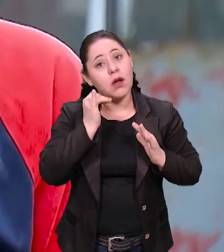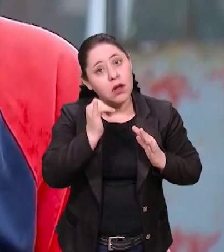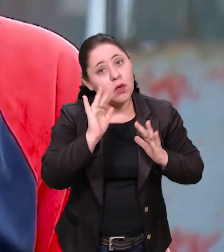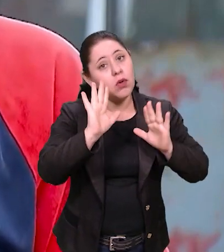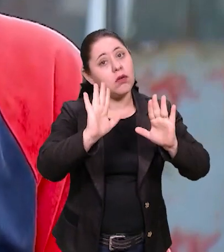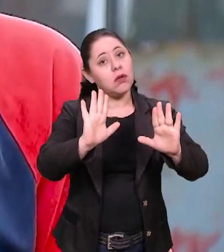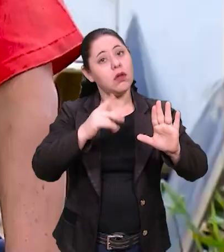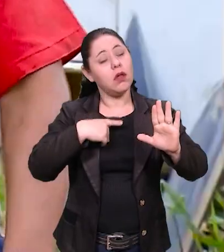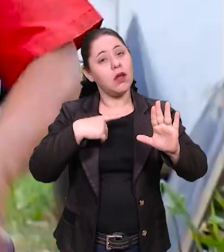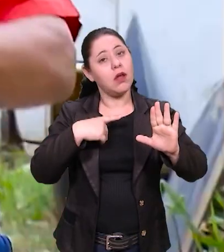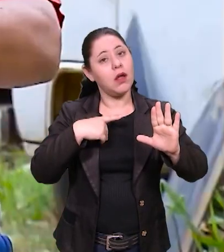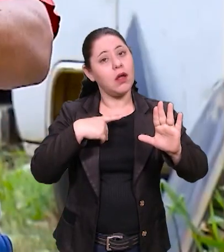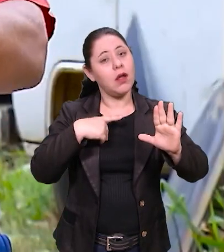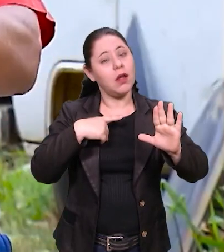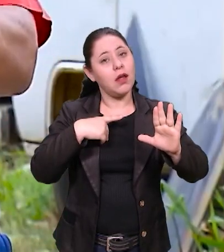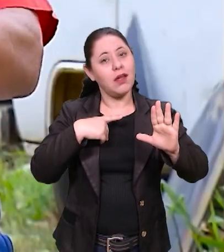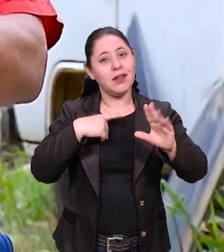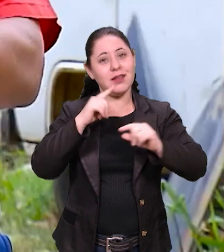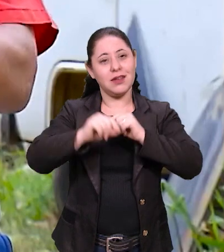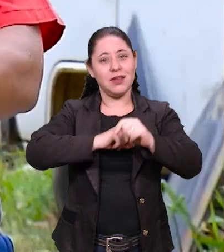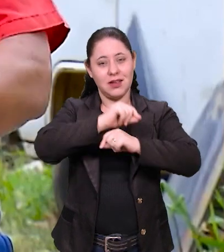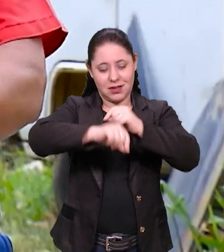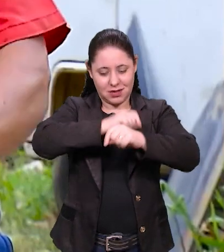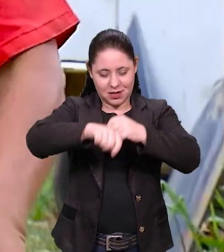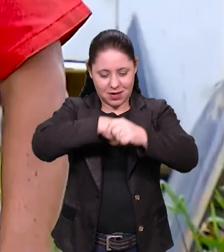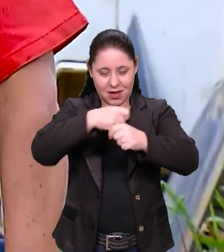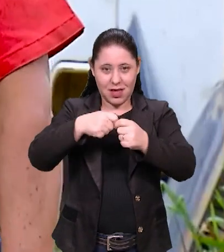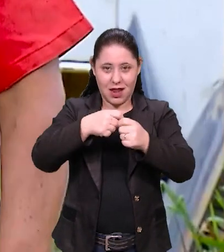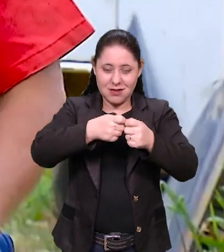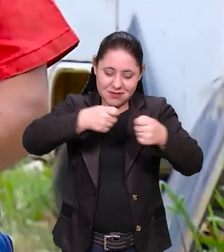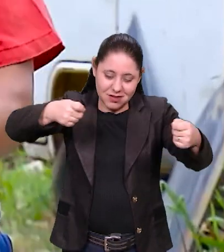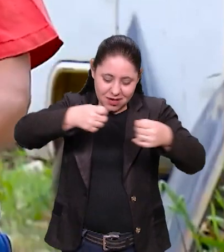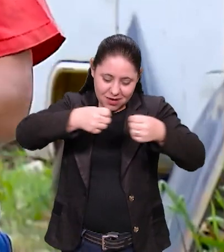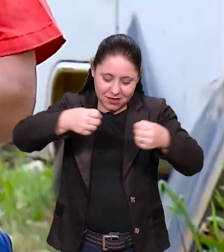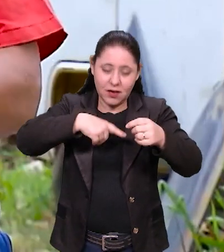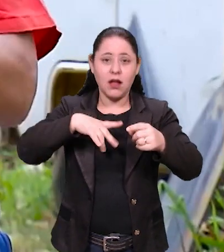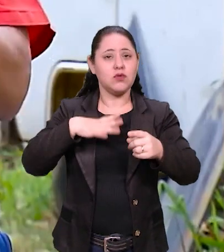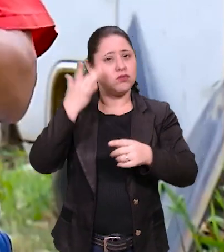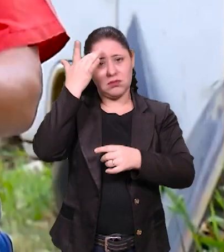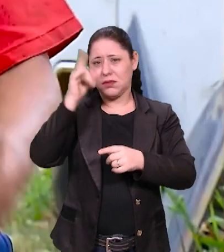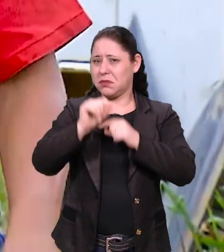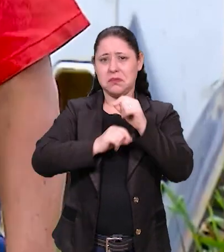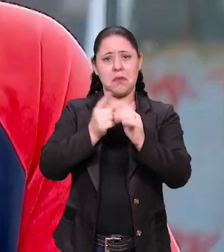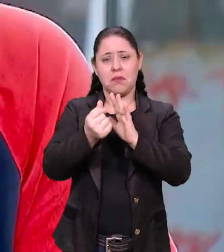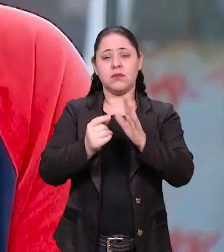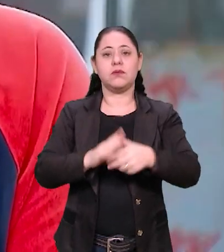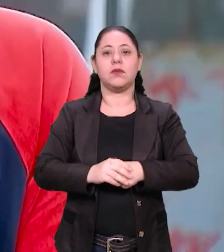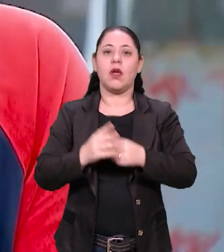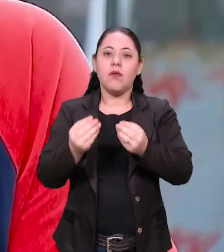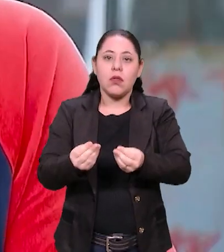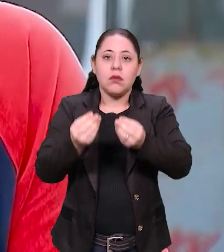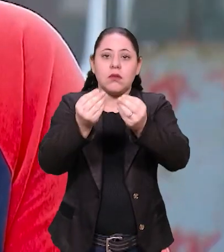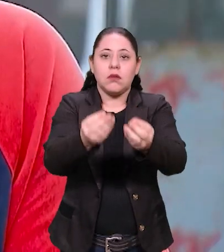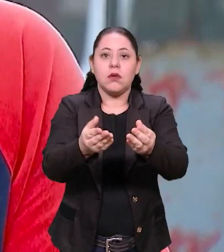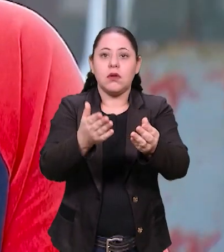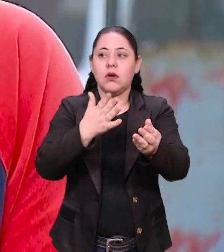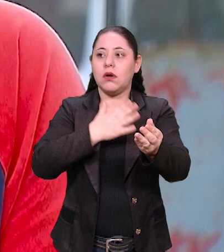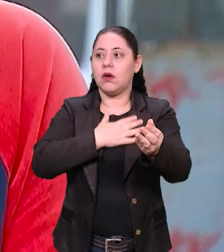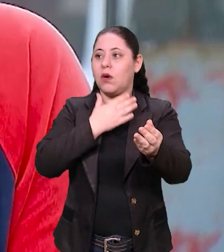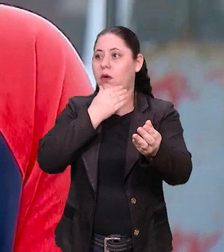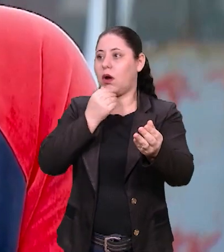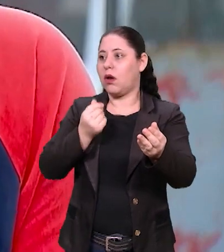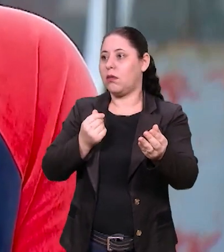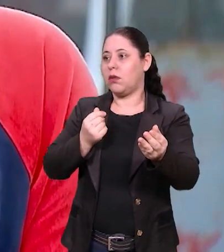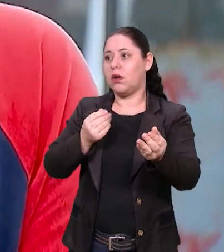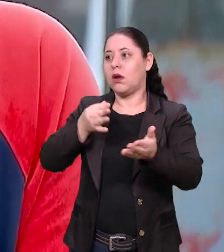e fiz assim pra ele, né? Tava até amarrado com a liga de borrachinha ainda, mas nem sabia que ele tinha dentro, tava enrolado. Quando eu entreguei pra ele o dinheiro, ele falou assim,